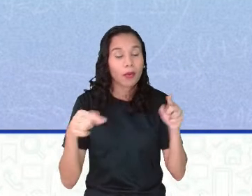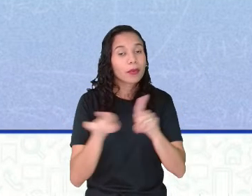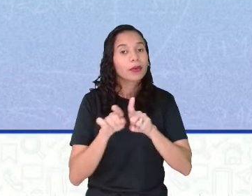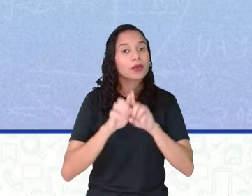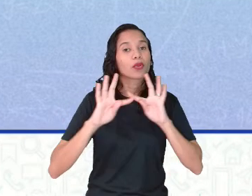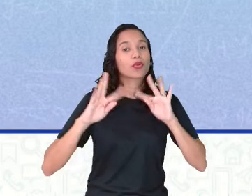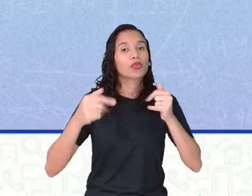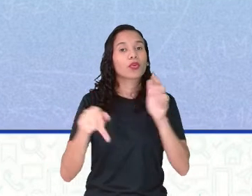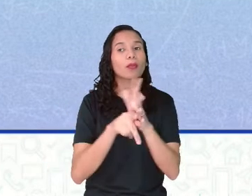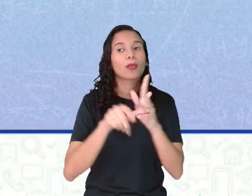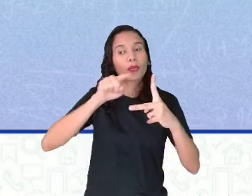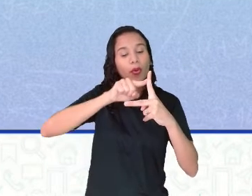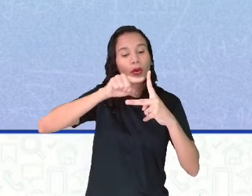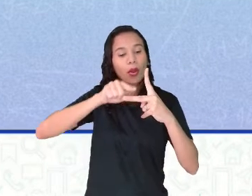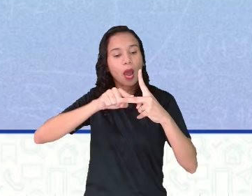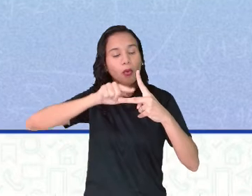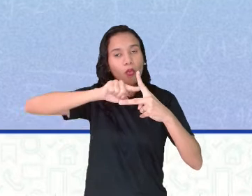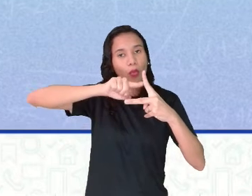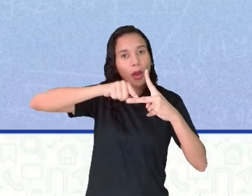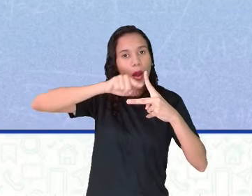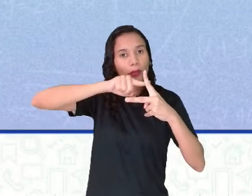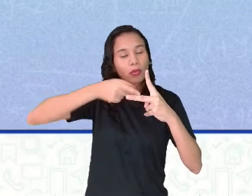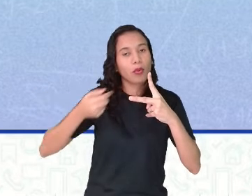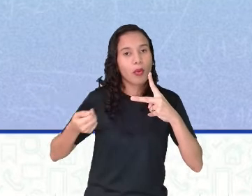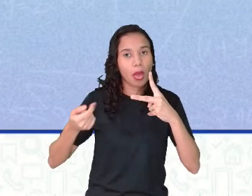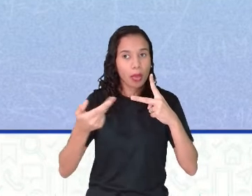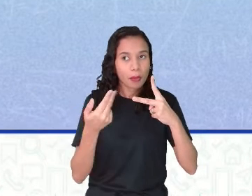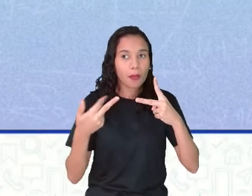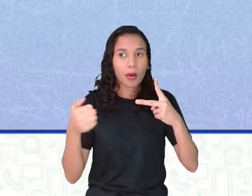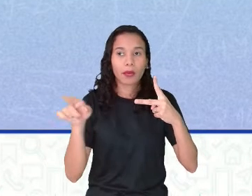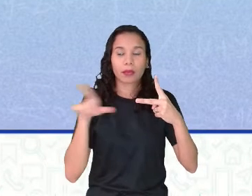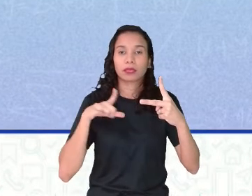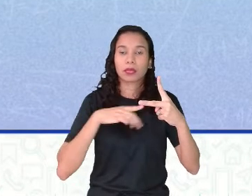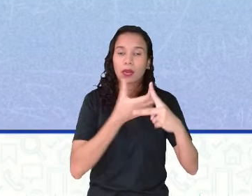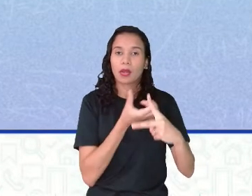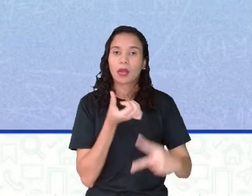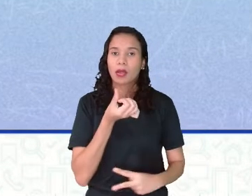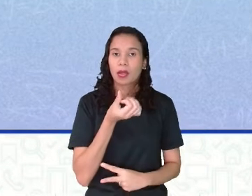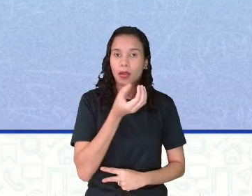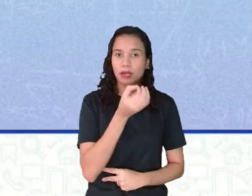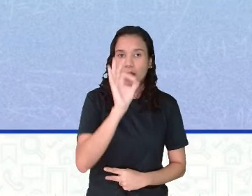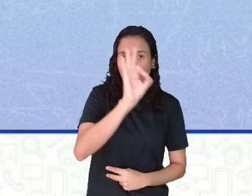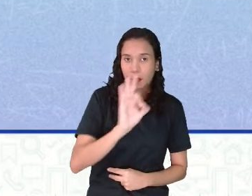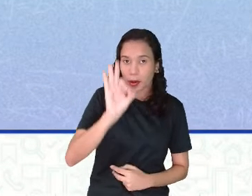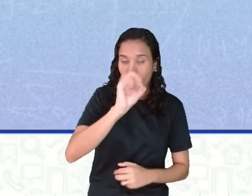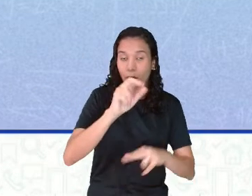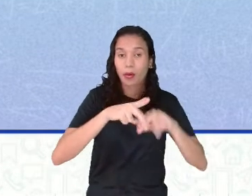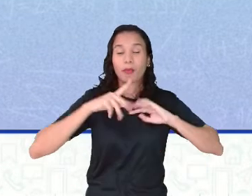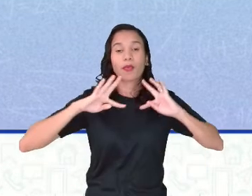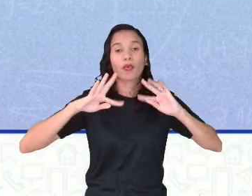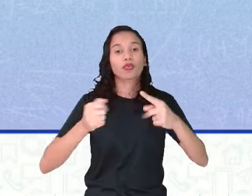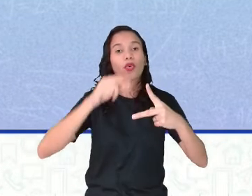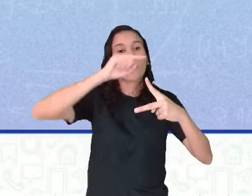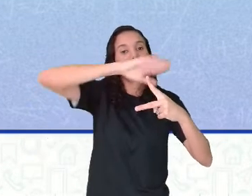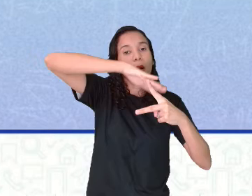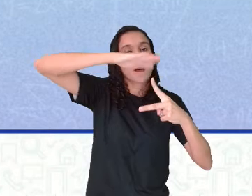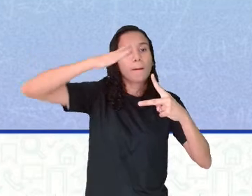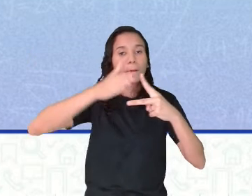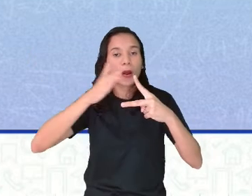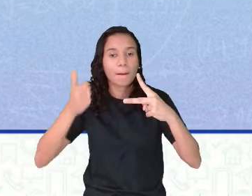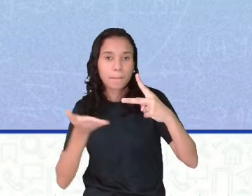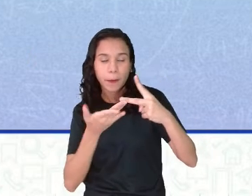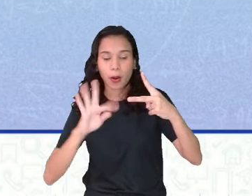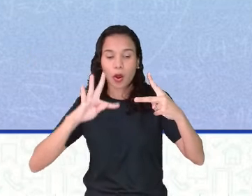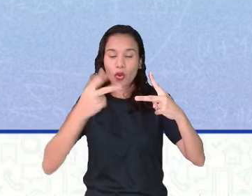todos os ângulos, eles também têm a mesma medida, que é de 60 graus. Então, todos os lados e todos